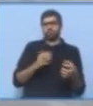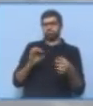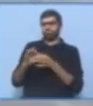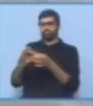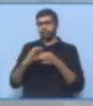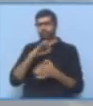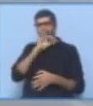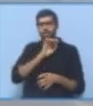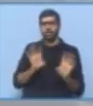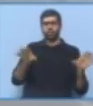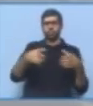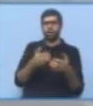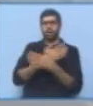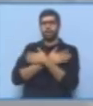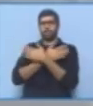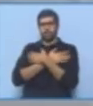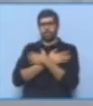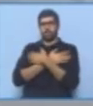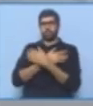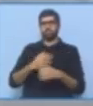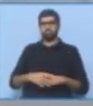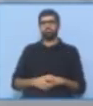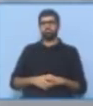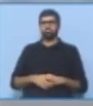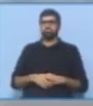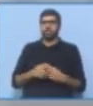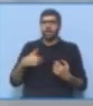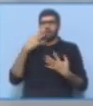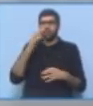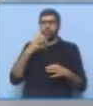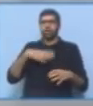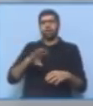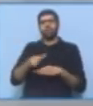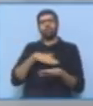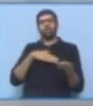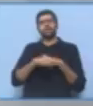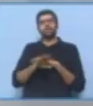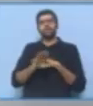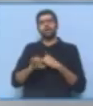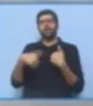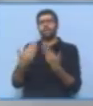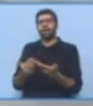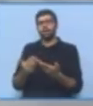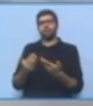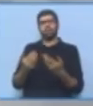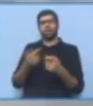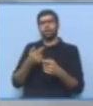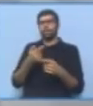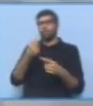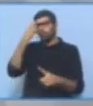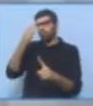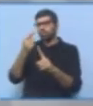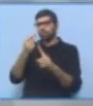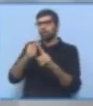com a comunidade, com os amigos. É natural o querer fazer sempre para alguém, para alguma